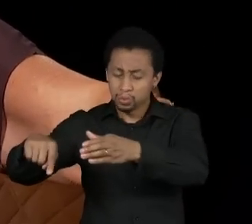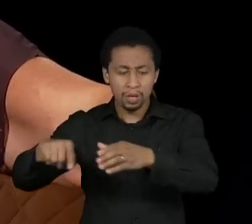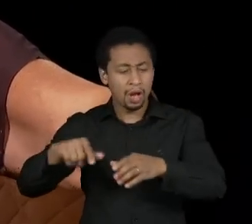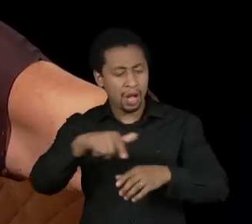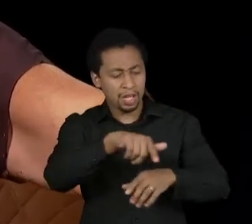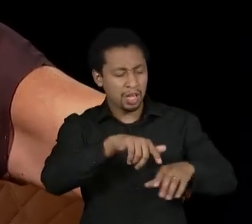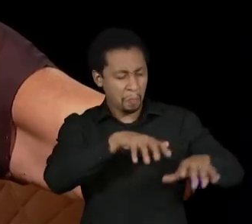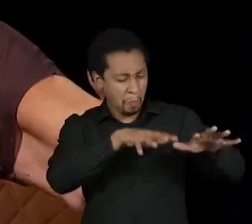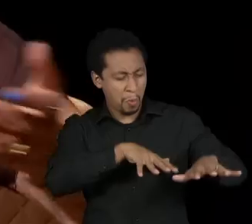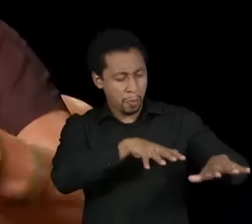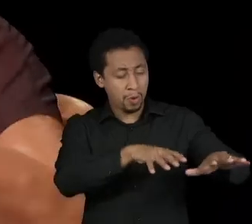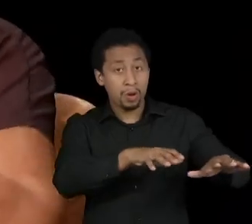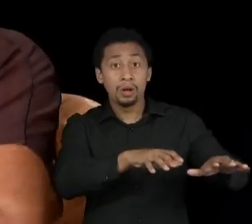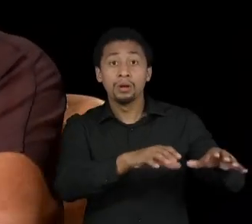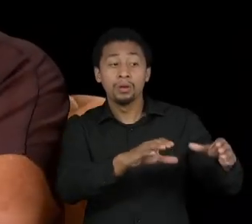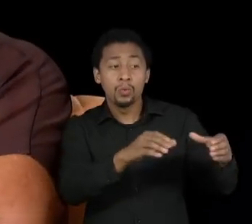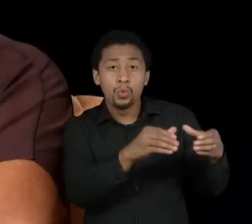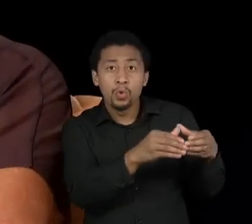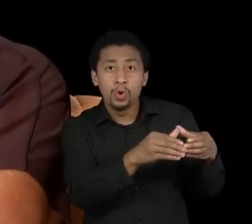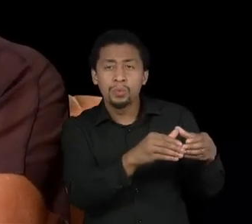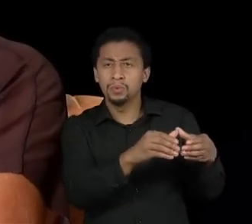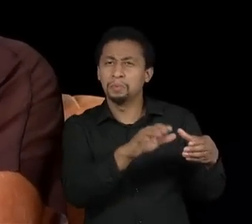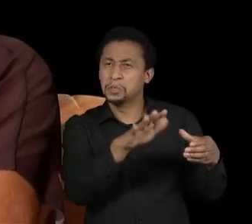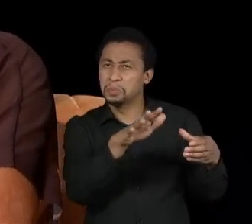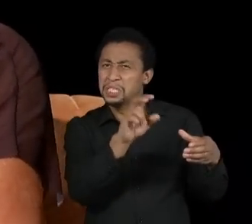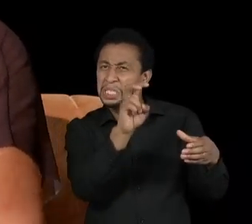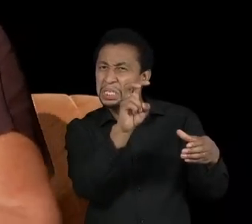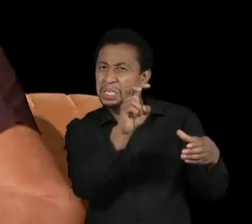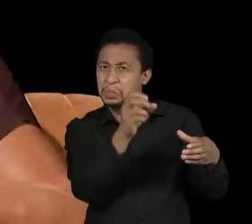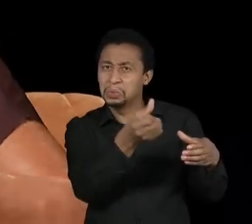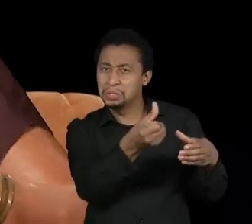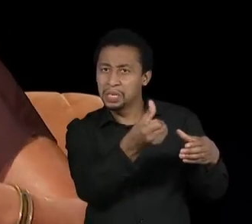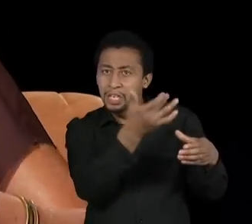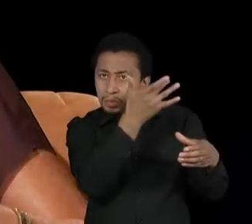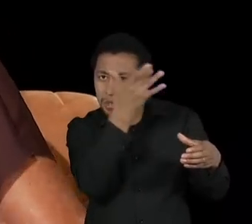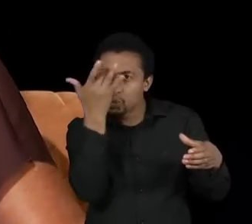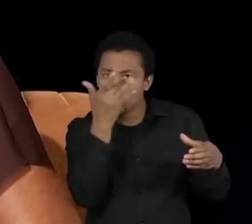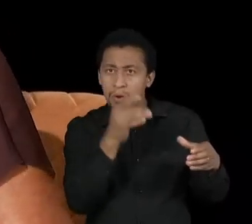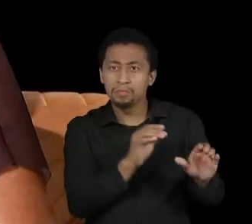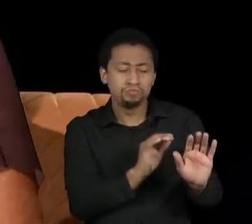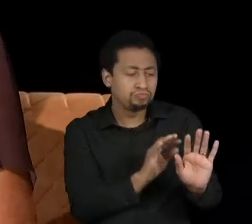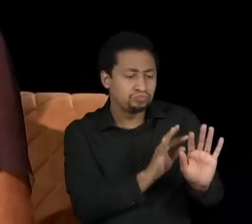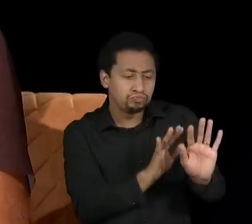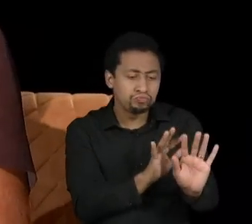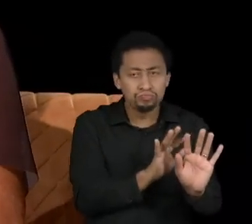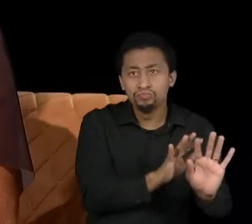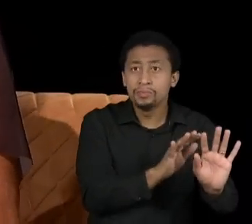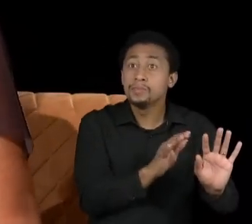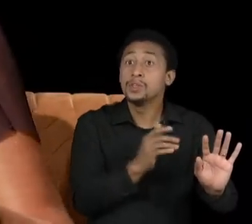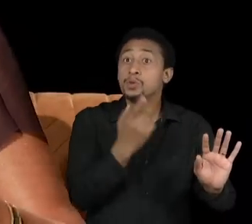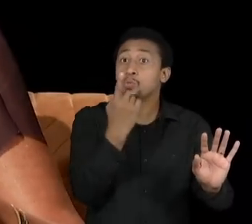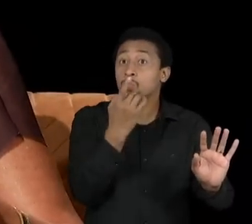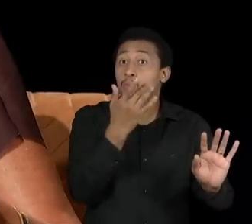5, 6 pessoas com um cara filmando. Aí quando a gente olha, era